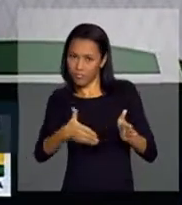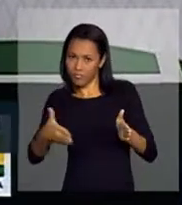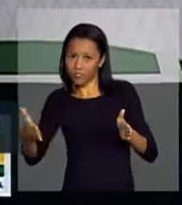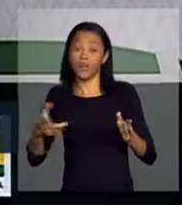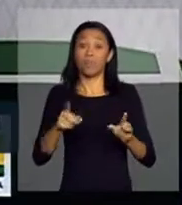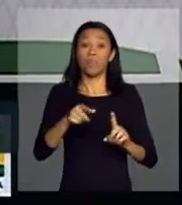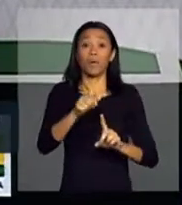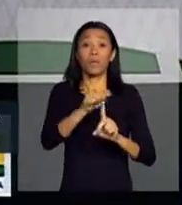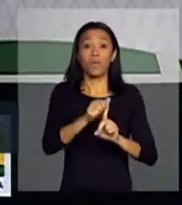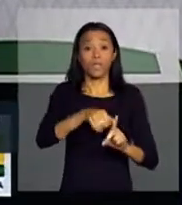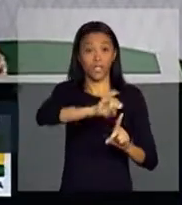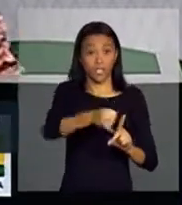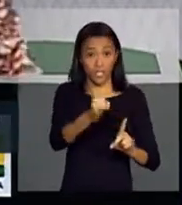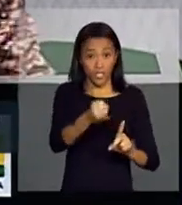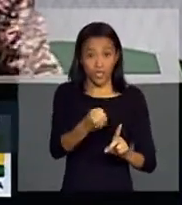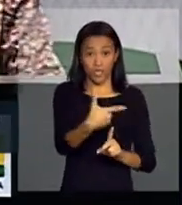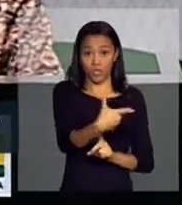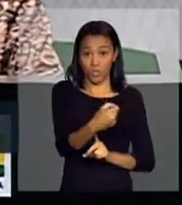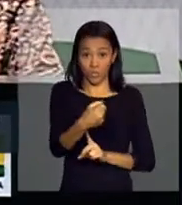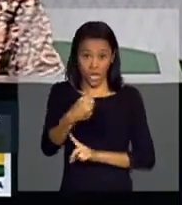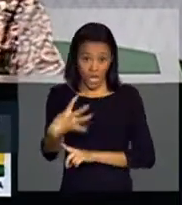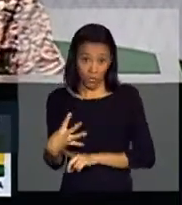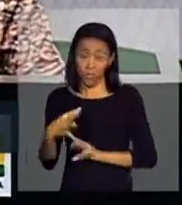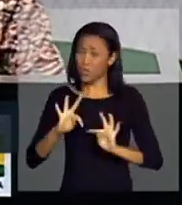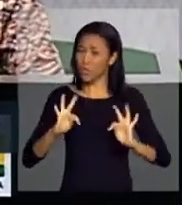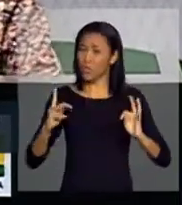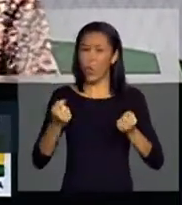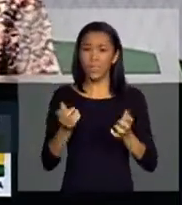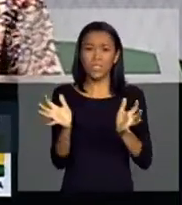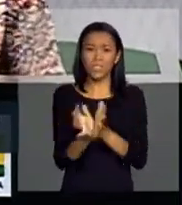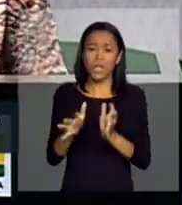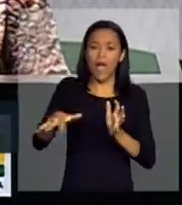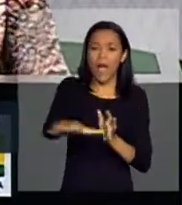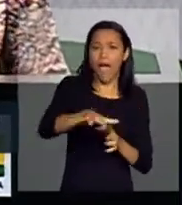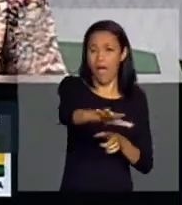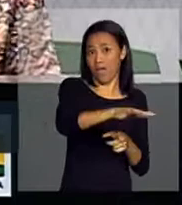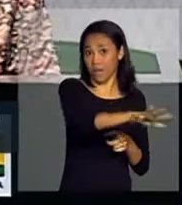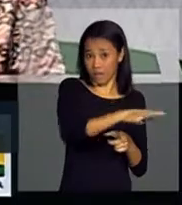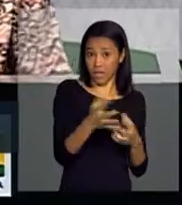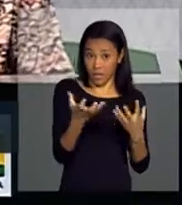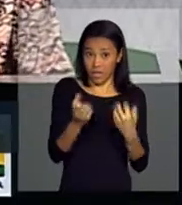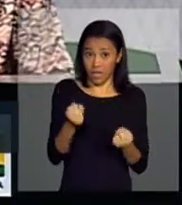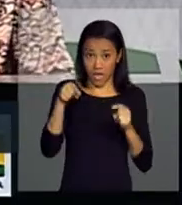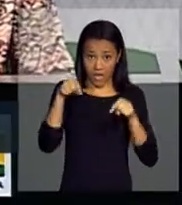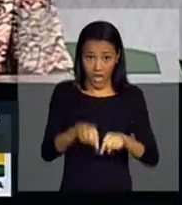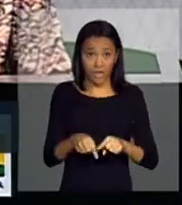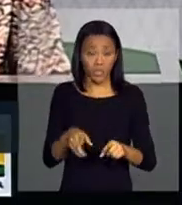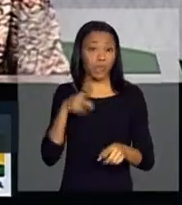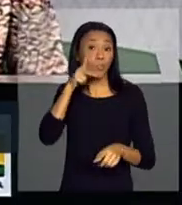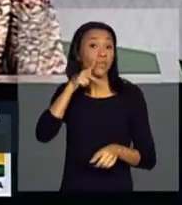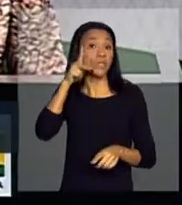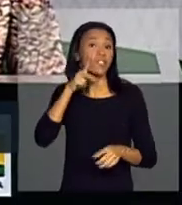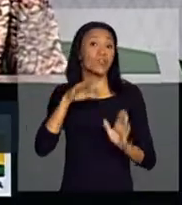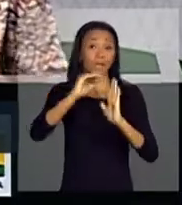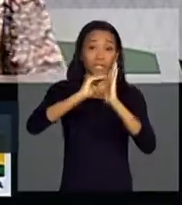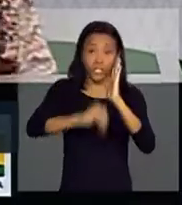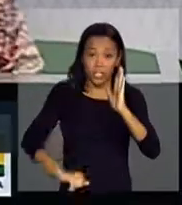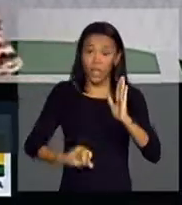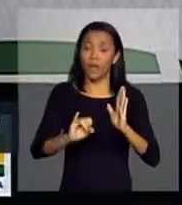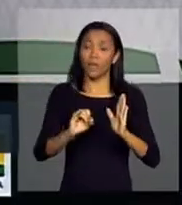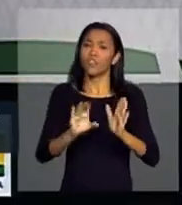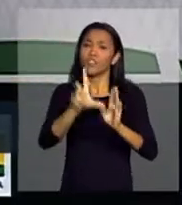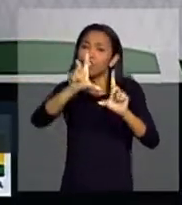2014 todos os setores que quiserem farão parte da política de desoneração da folha de pagamento